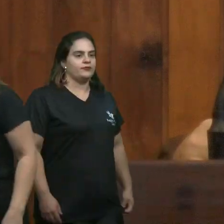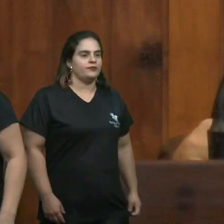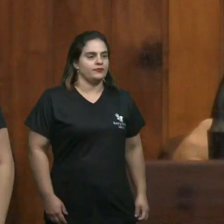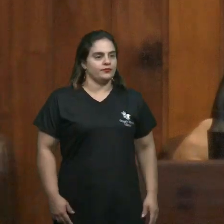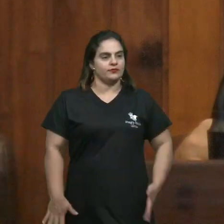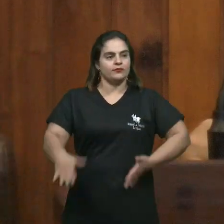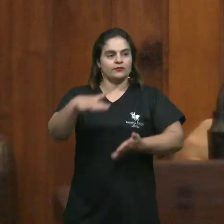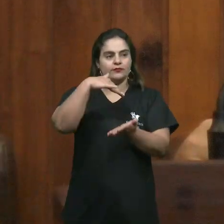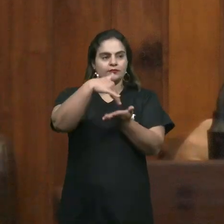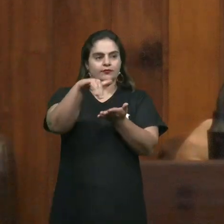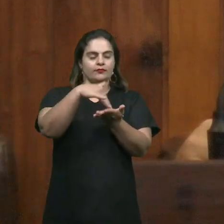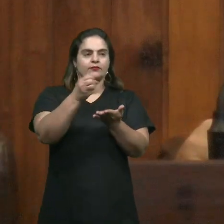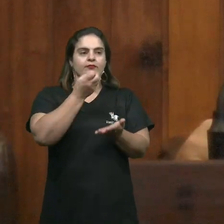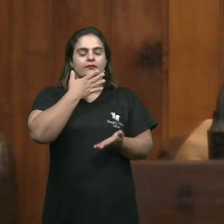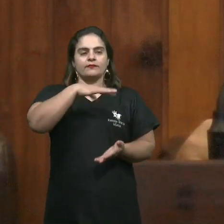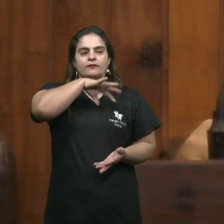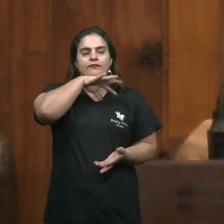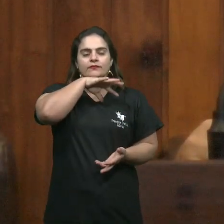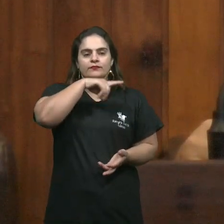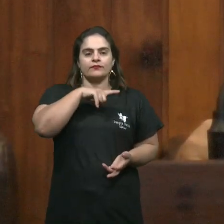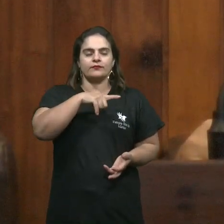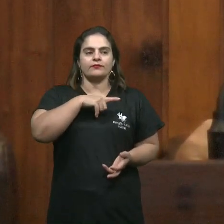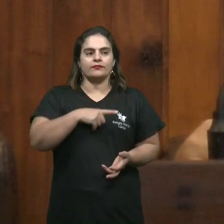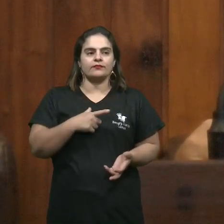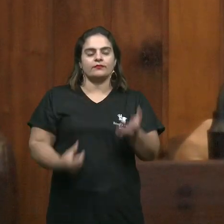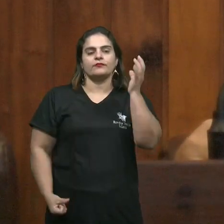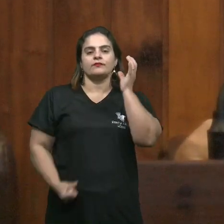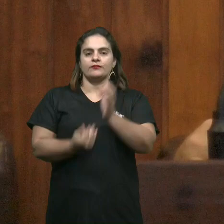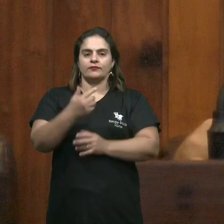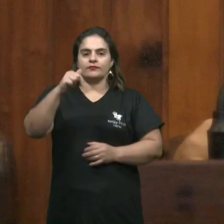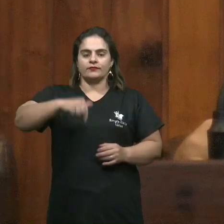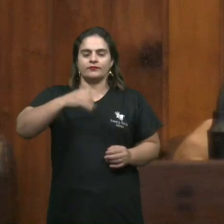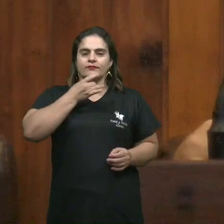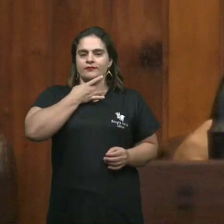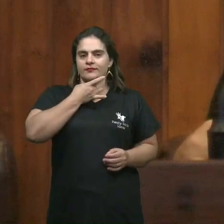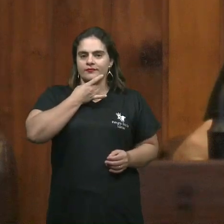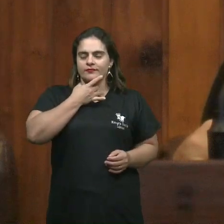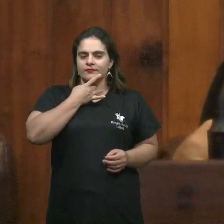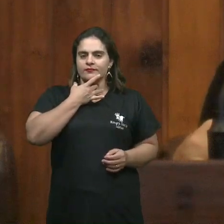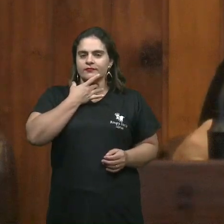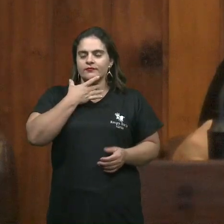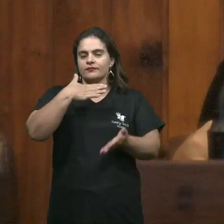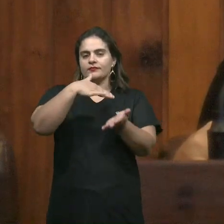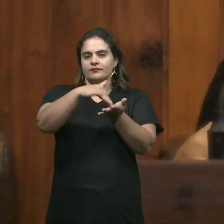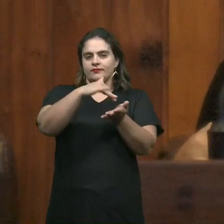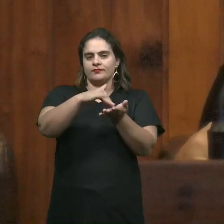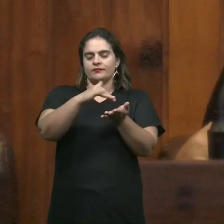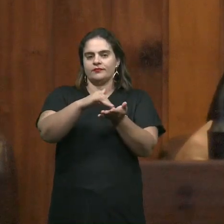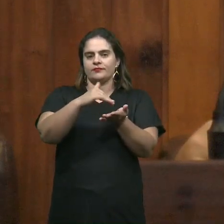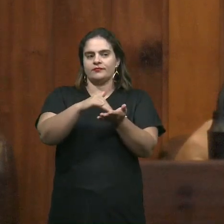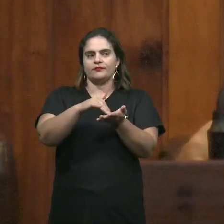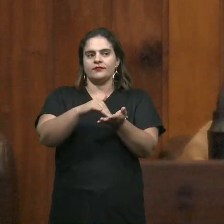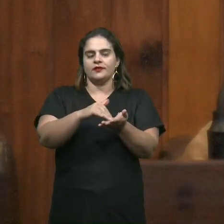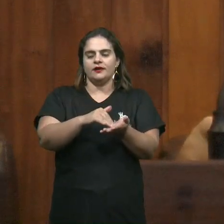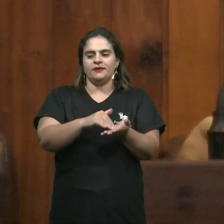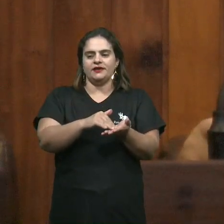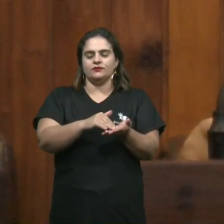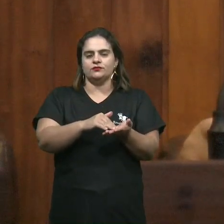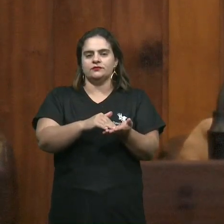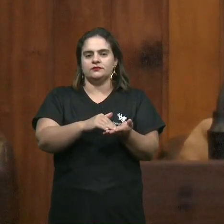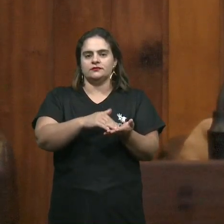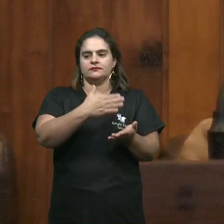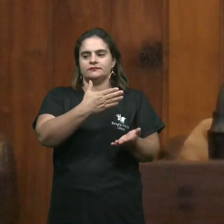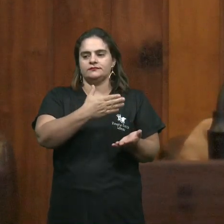criada em nossa cidade. Essa Secretaria, ela não vai ser nosso amigo Amarildo aqui, mas uma